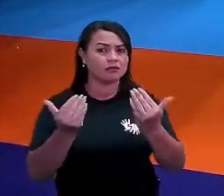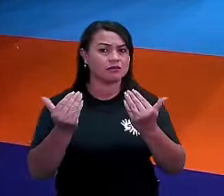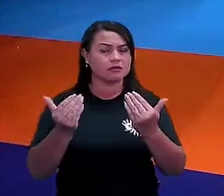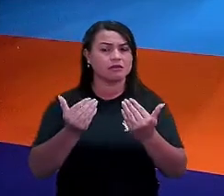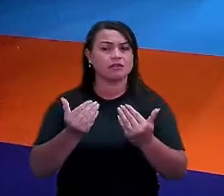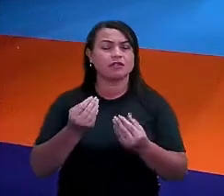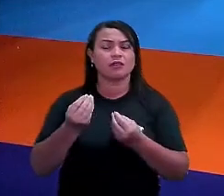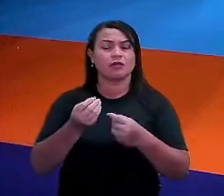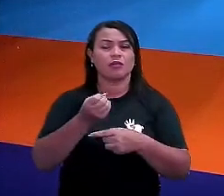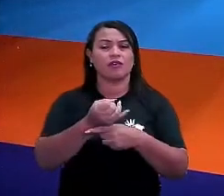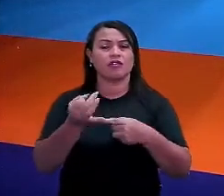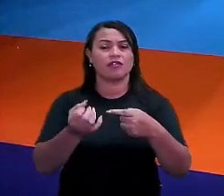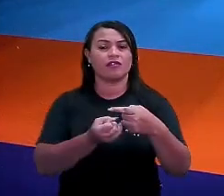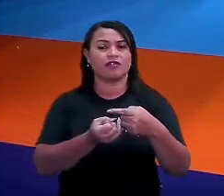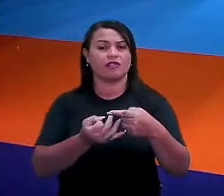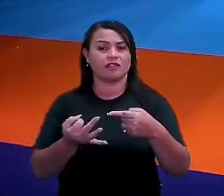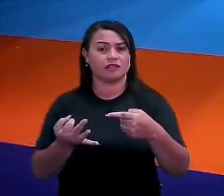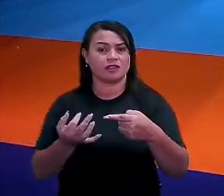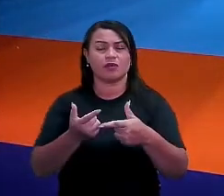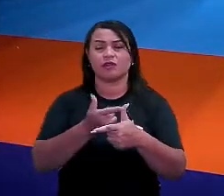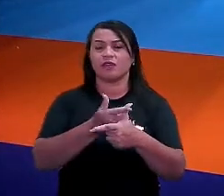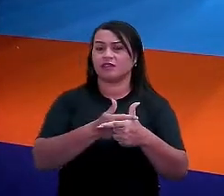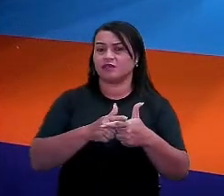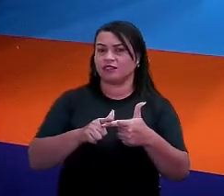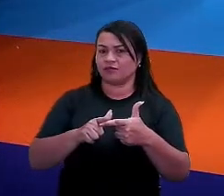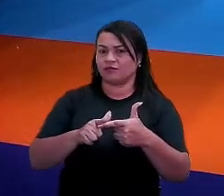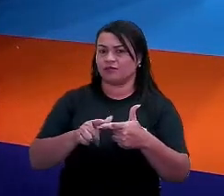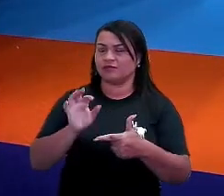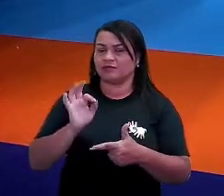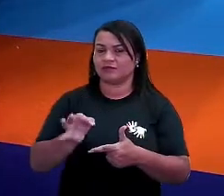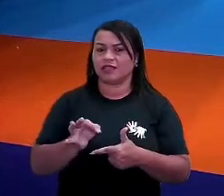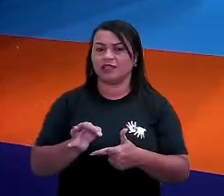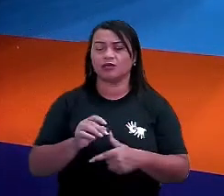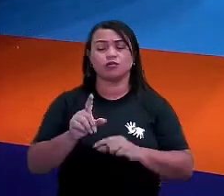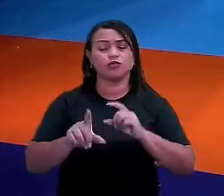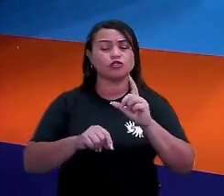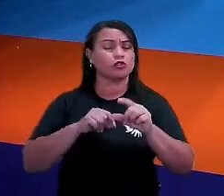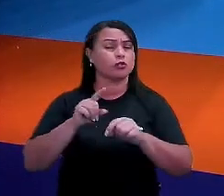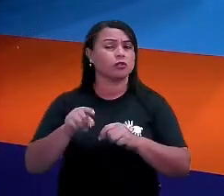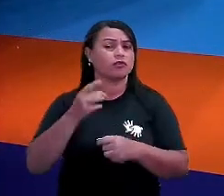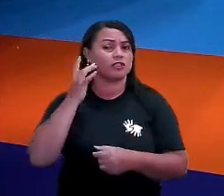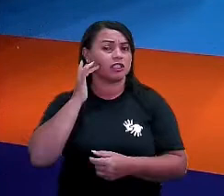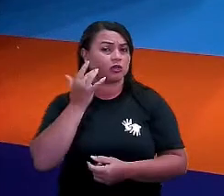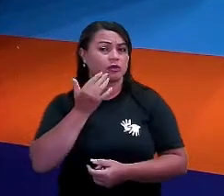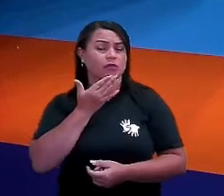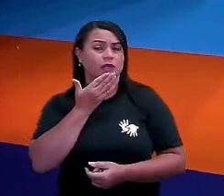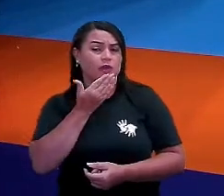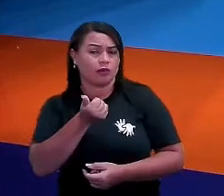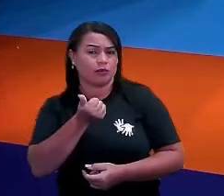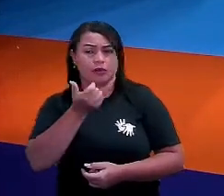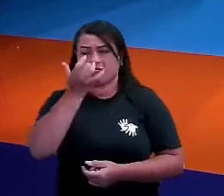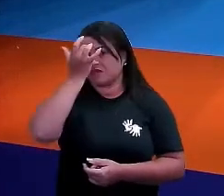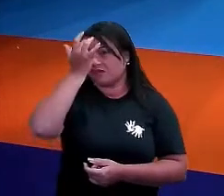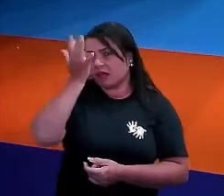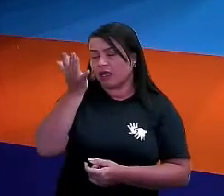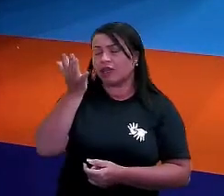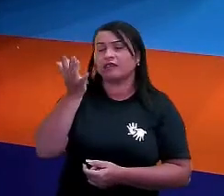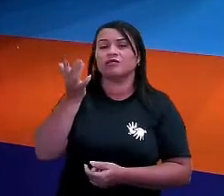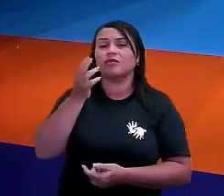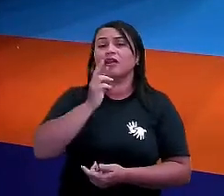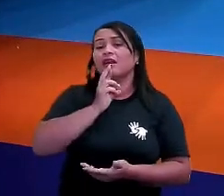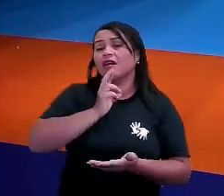da fração, né, da divisão de frações. Então, escolham aí a que vocês acharem melhor para